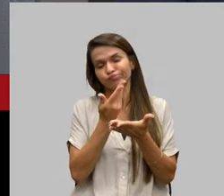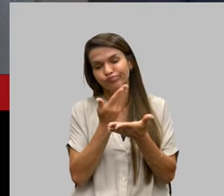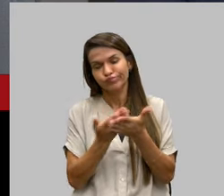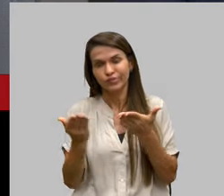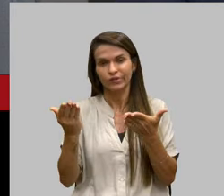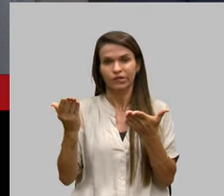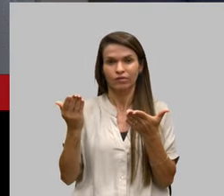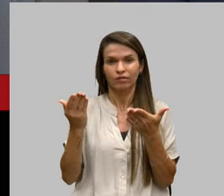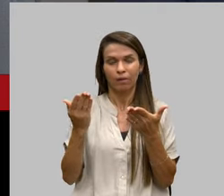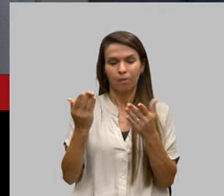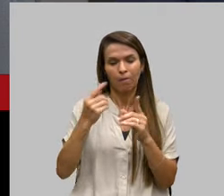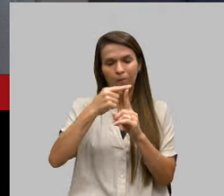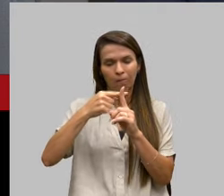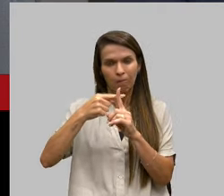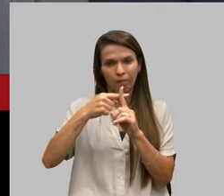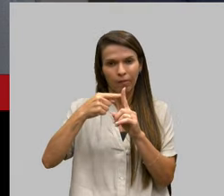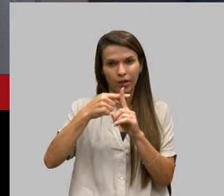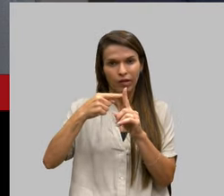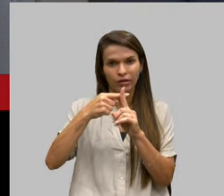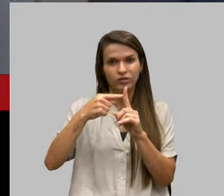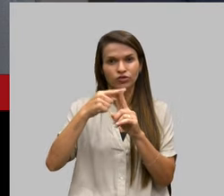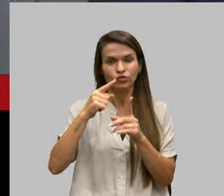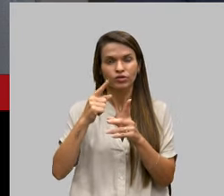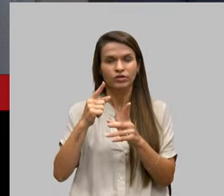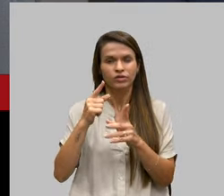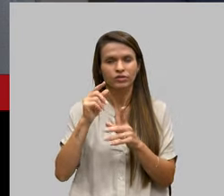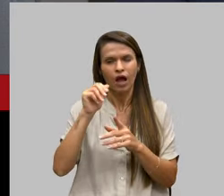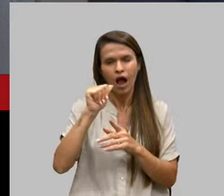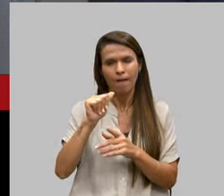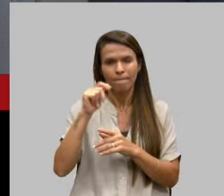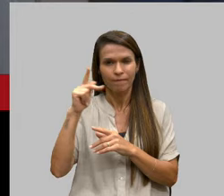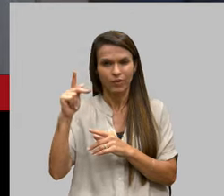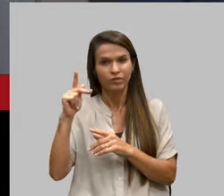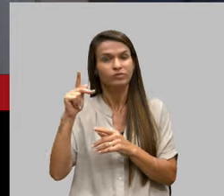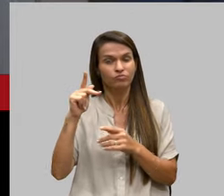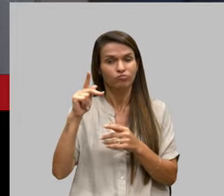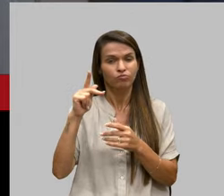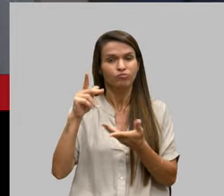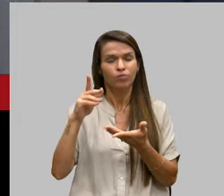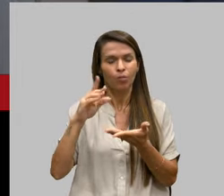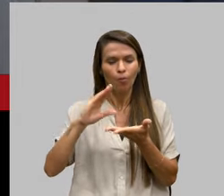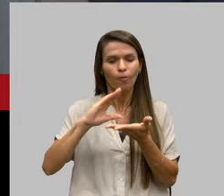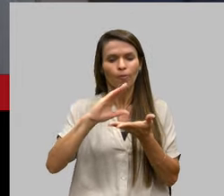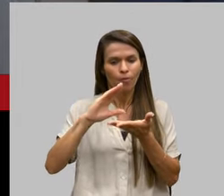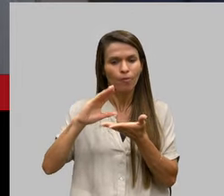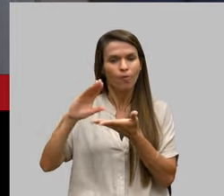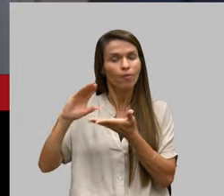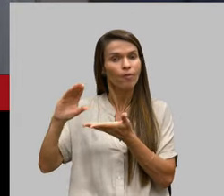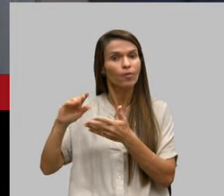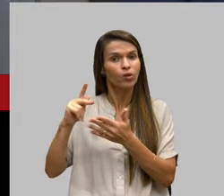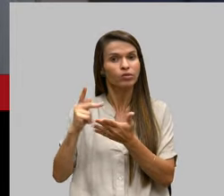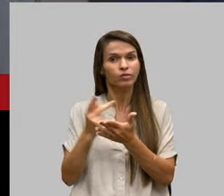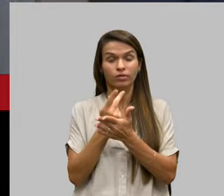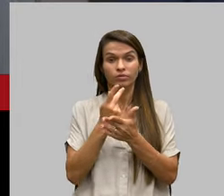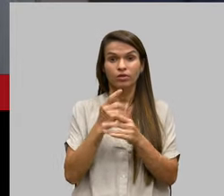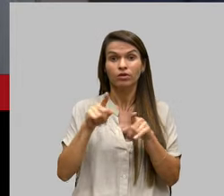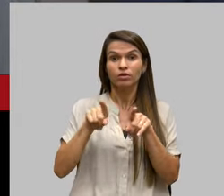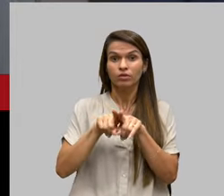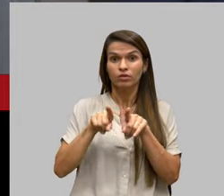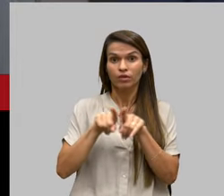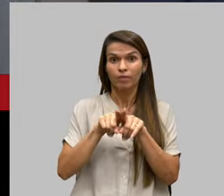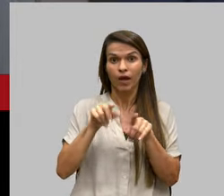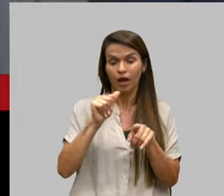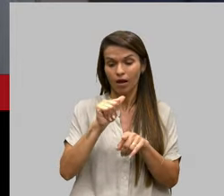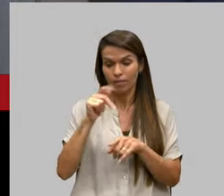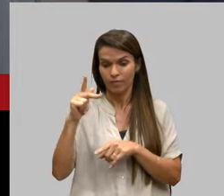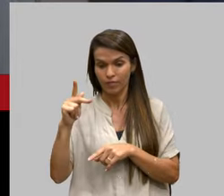parcial de um desses benefícios embora as contribuições tenham ocorrido e também a pensão que